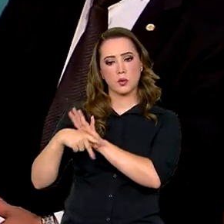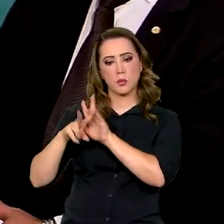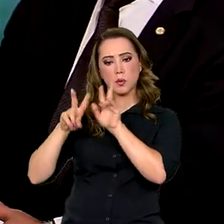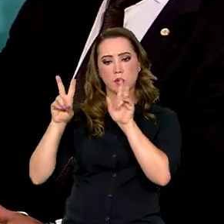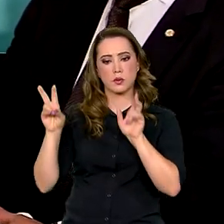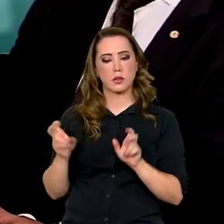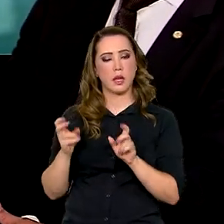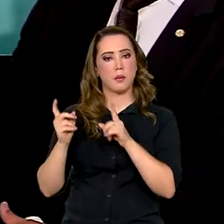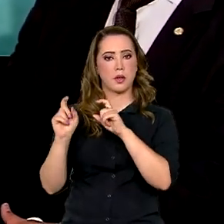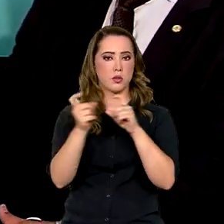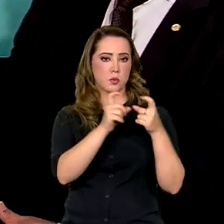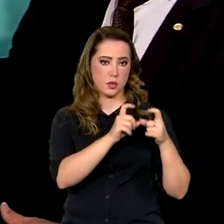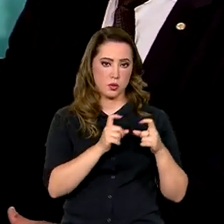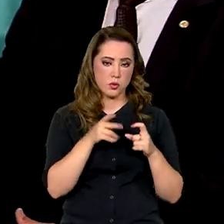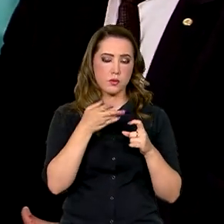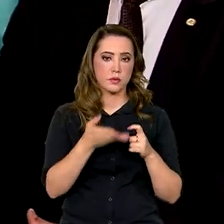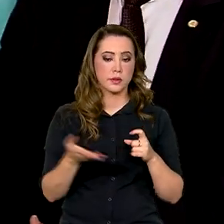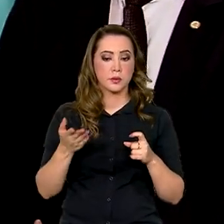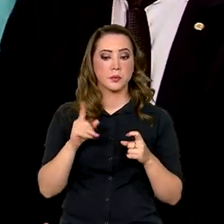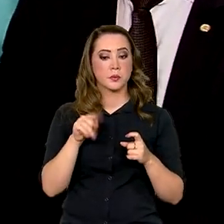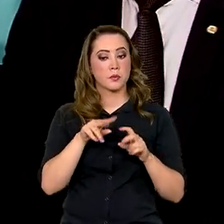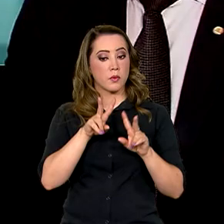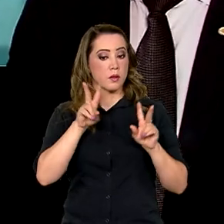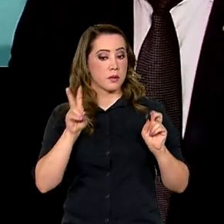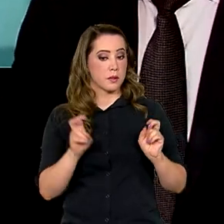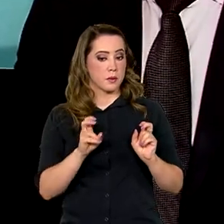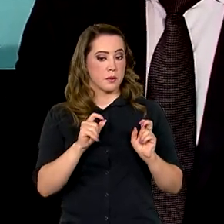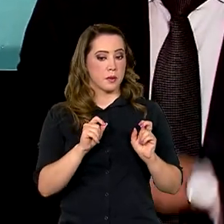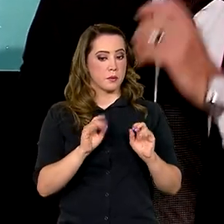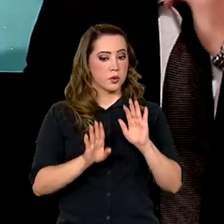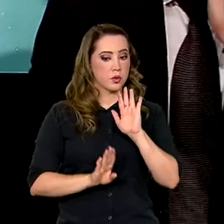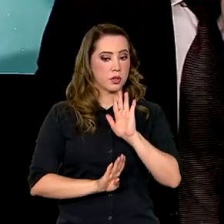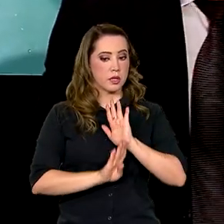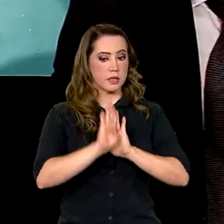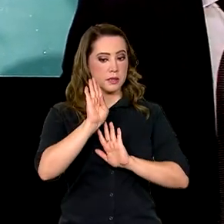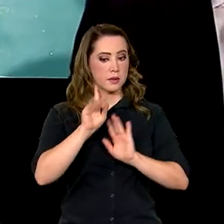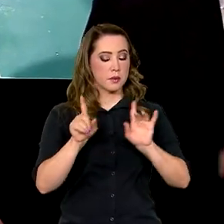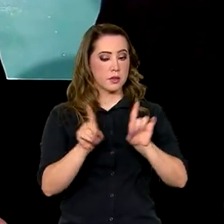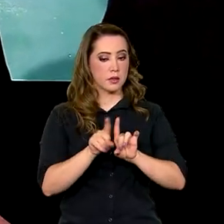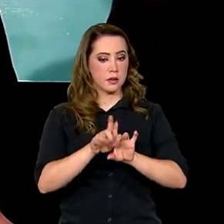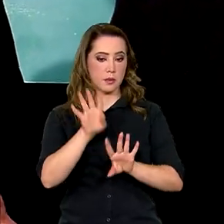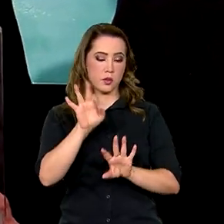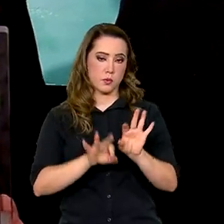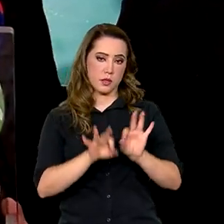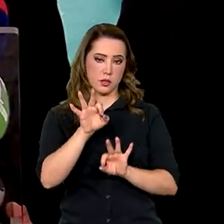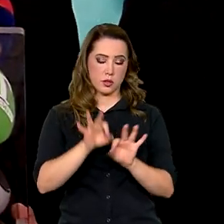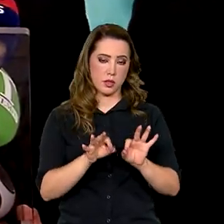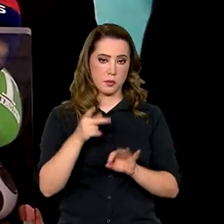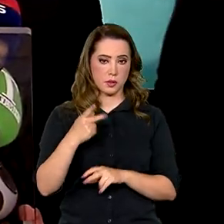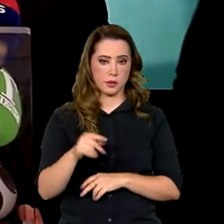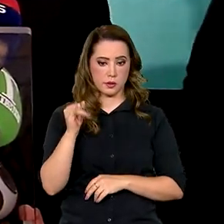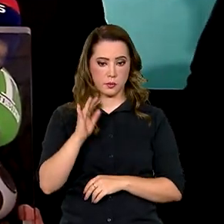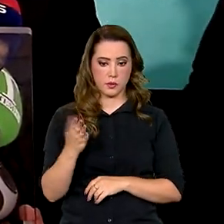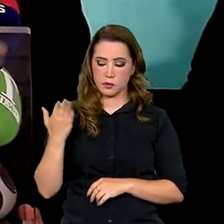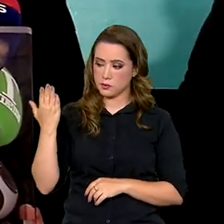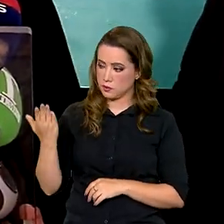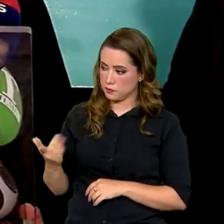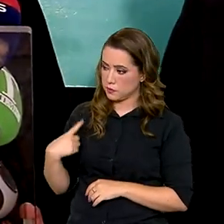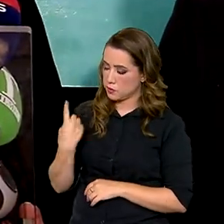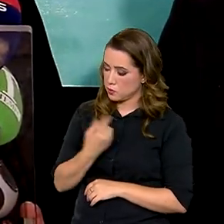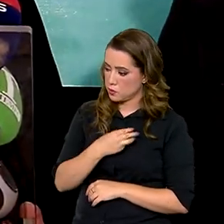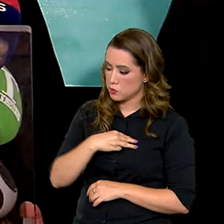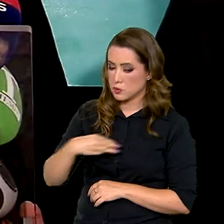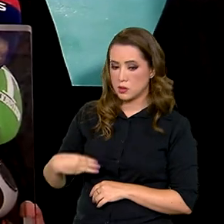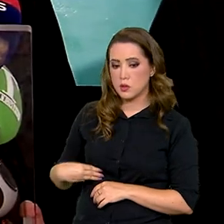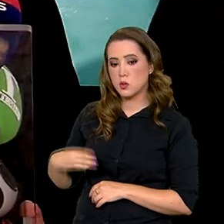diz respeito à questão administrativa a questão de crescimento e acima de planejamento da nação brasileira que é você nosso querido Ministro